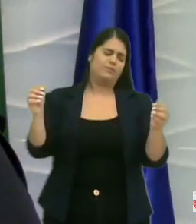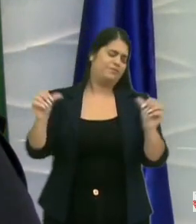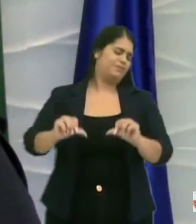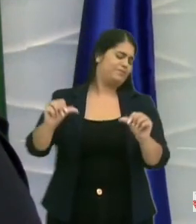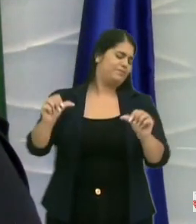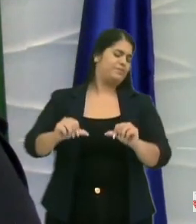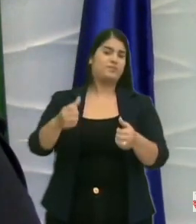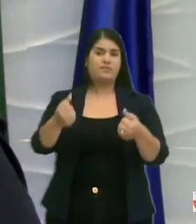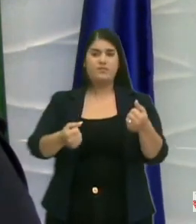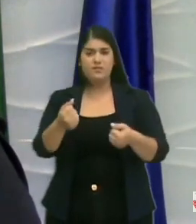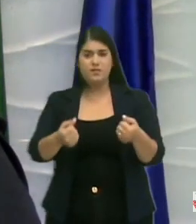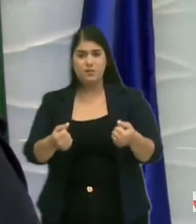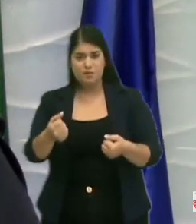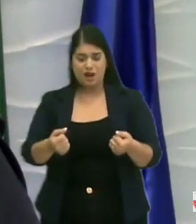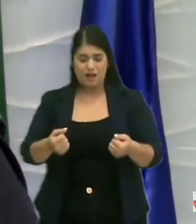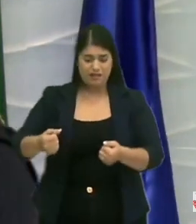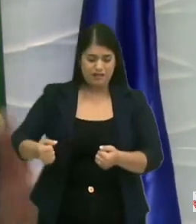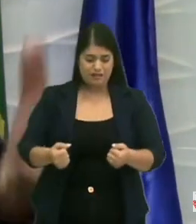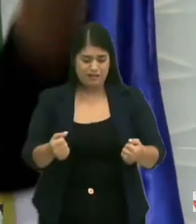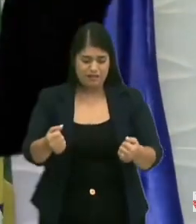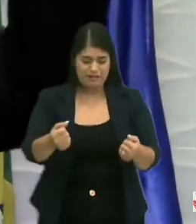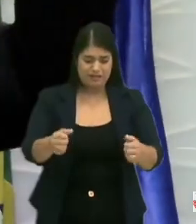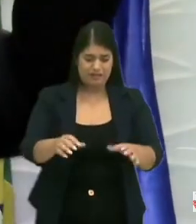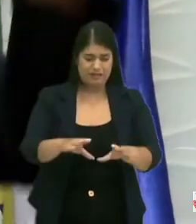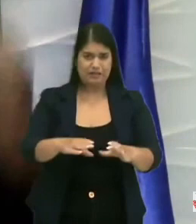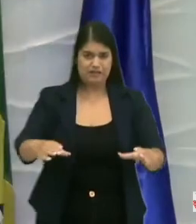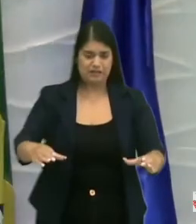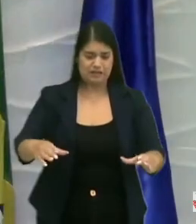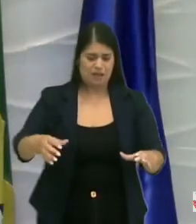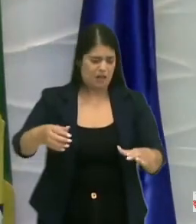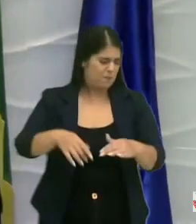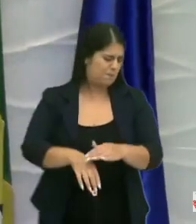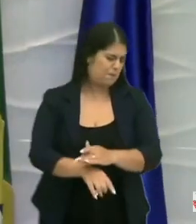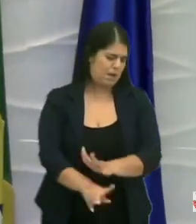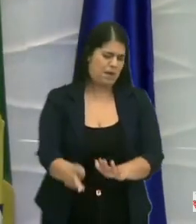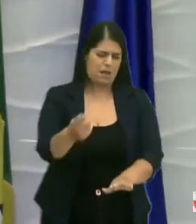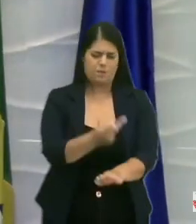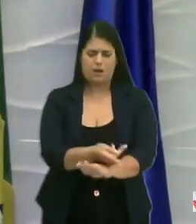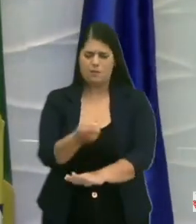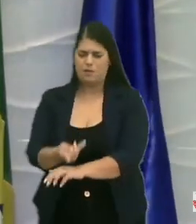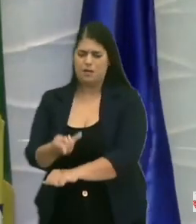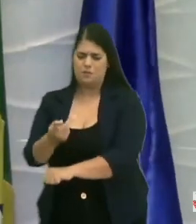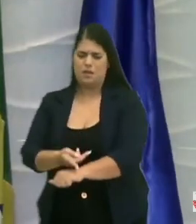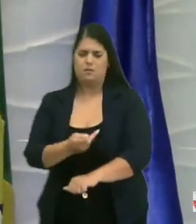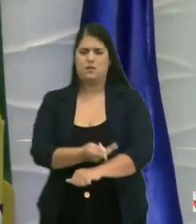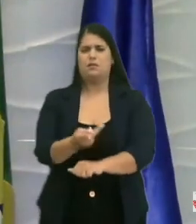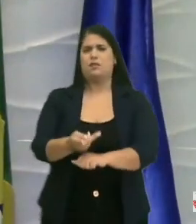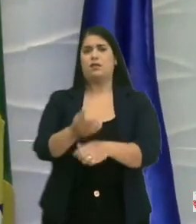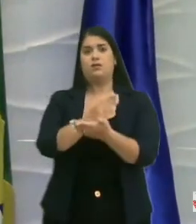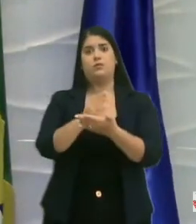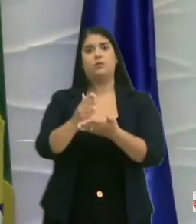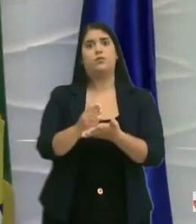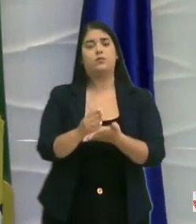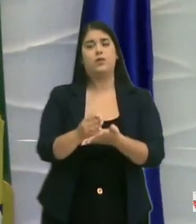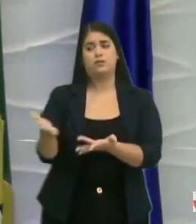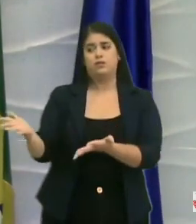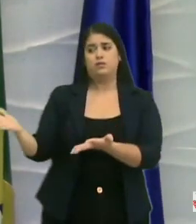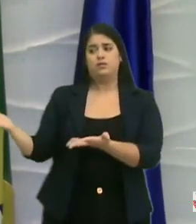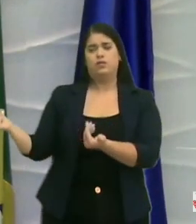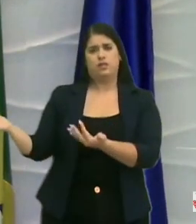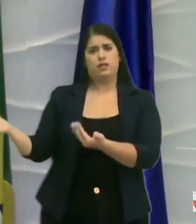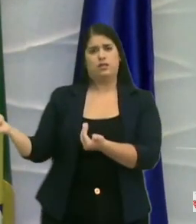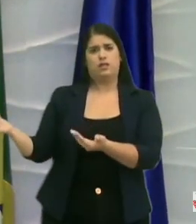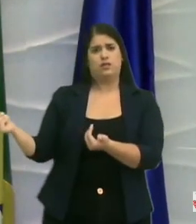Primeiro carro que passou, estourou tudo. As pedras subiu. E agora, no começo de setembro, já fecha Santa Quitéria. Vai ter